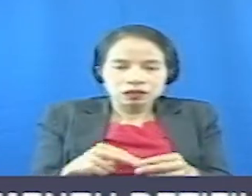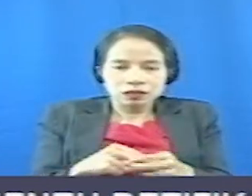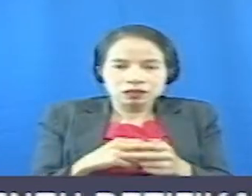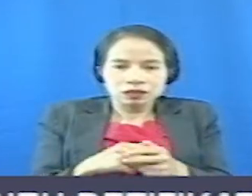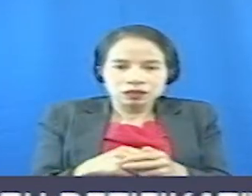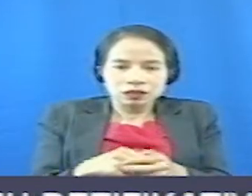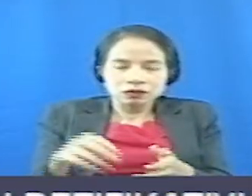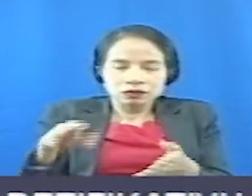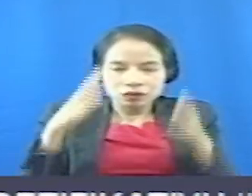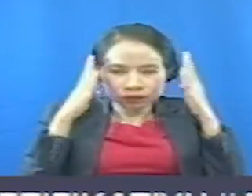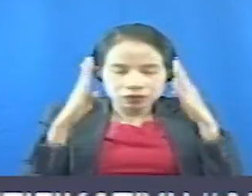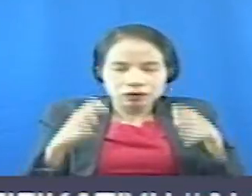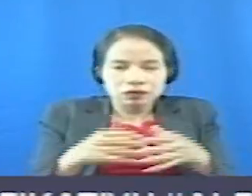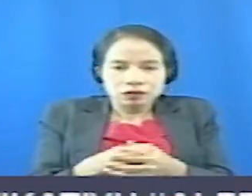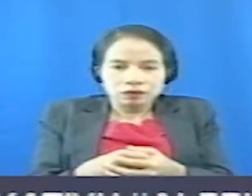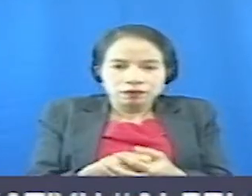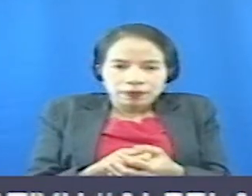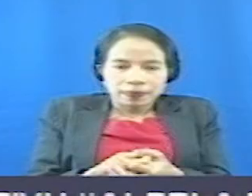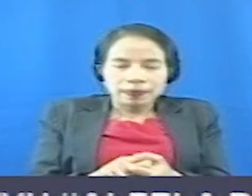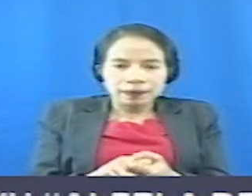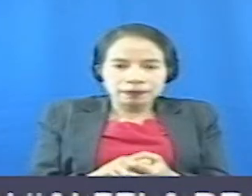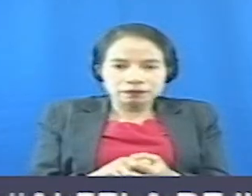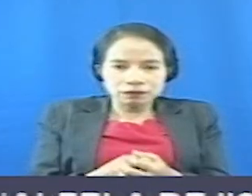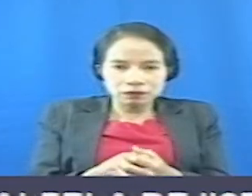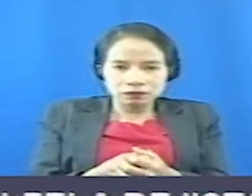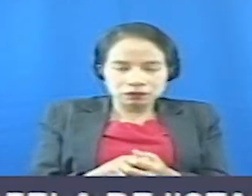órgão relevante precisa estar atenção. Rússia Covalima, Carlito dos Reis, para a RTTR.